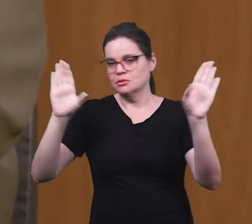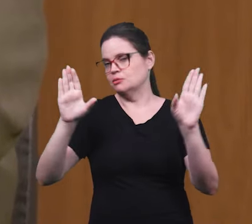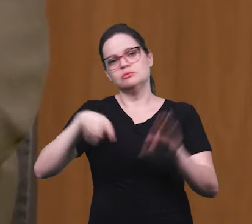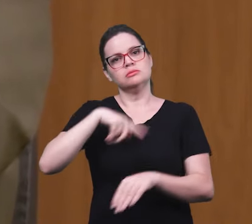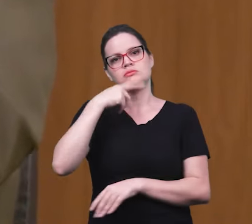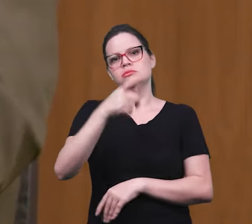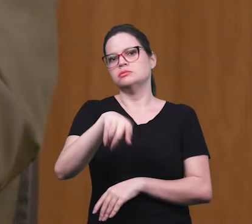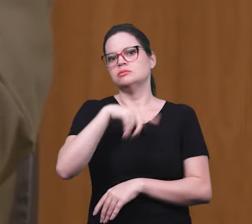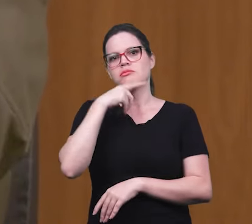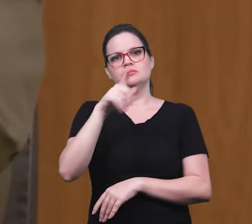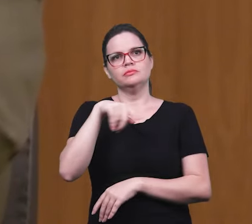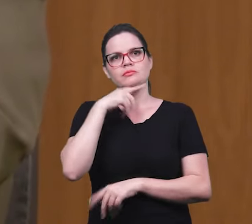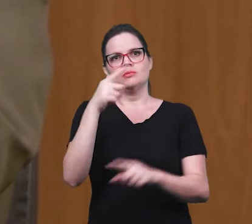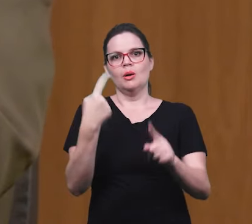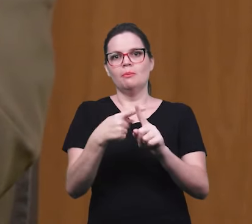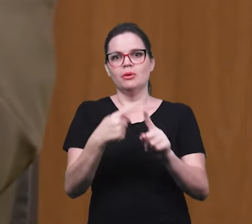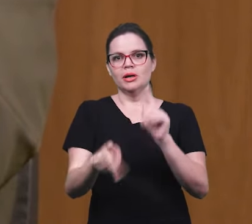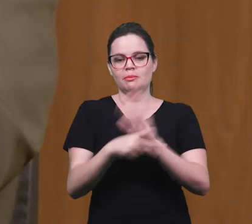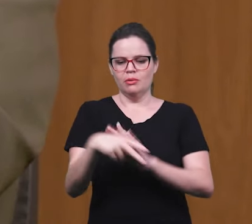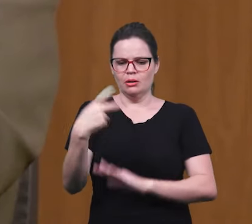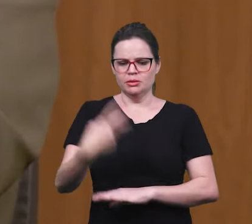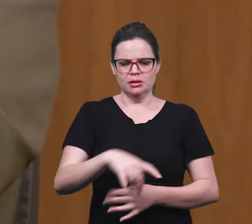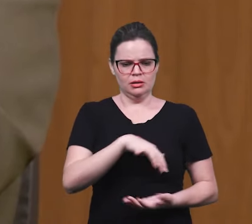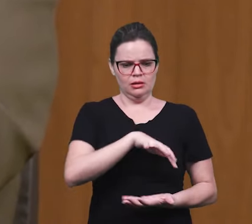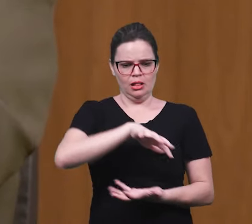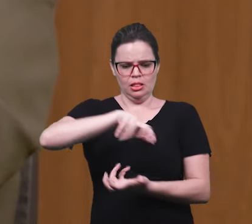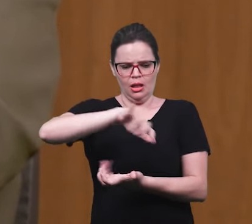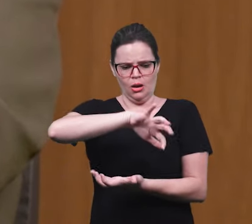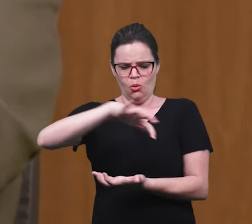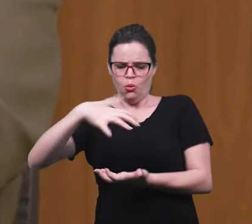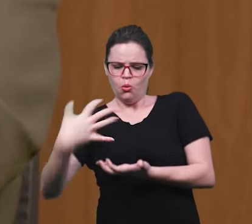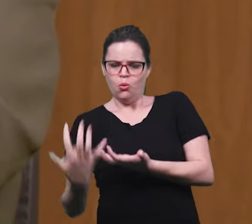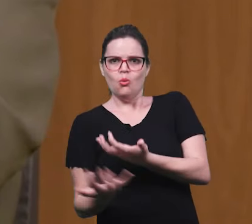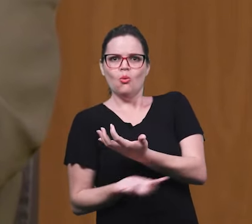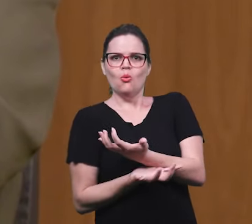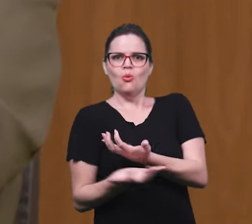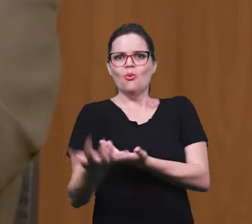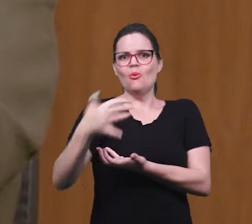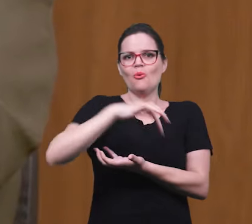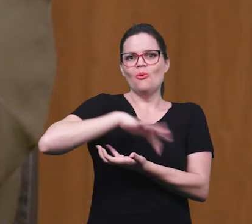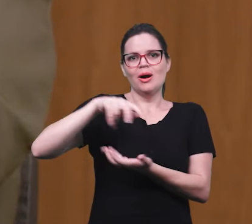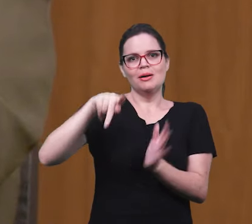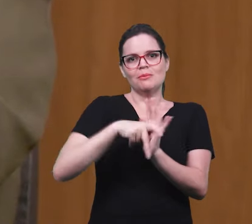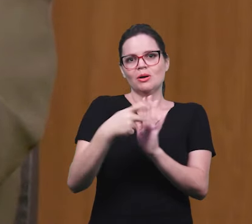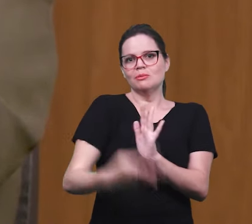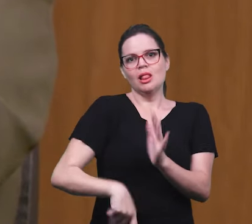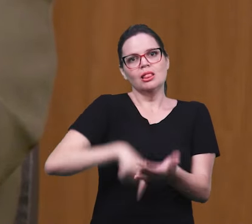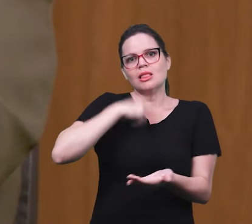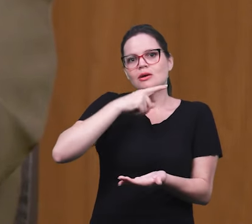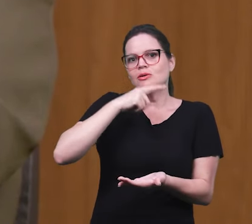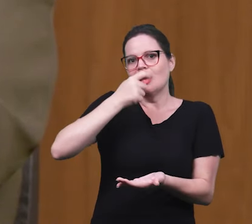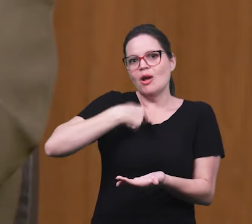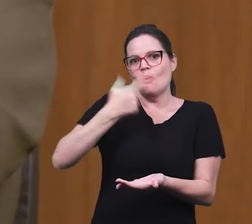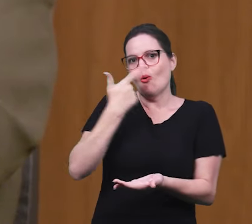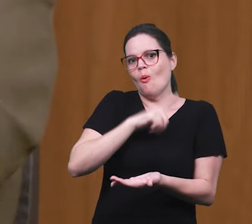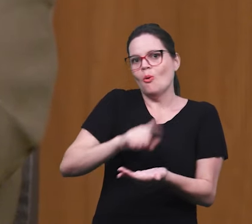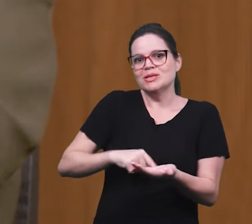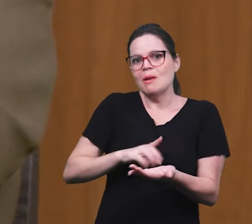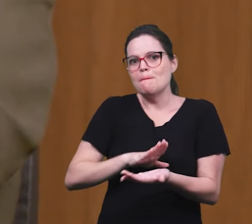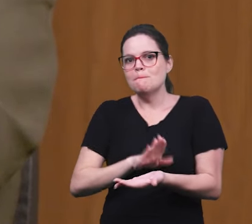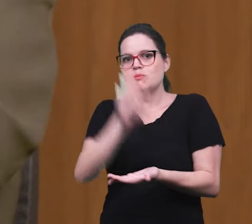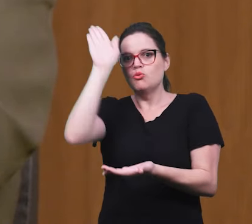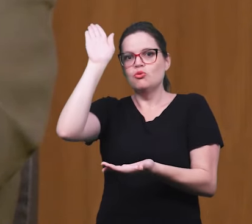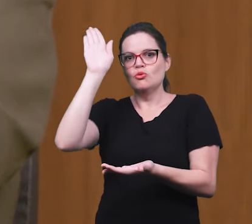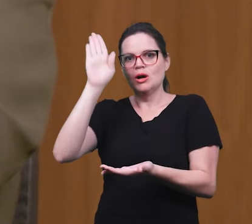energia. Porque como essa energia está presa aqui, o Cleiton vai falar mais sobre isso, a gente não consegue sair dela aqui. E eu preciso de uma outra energia. Essa outra